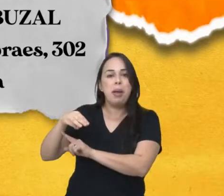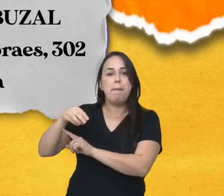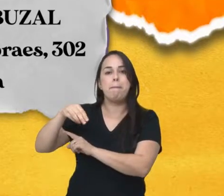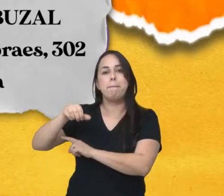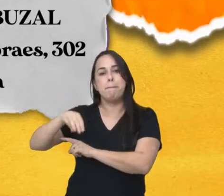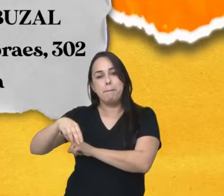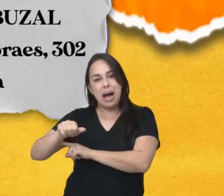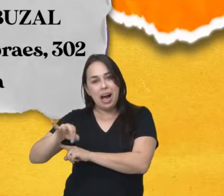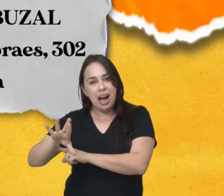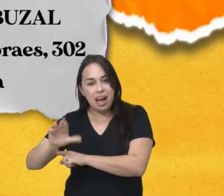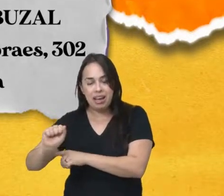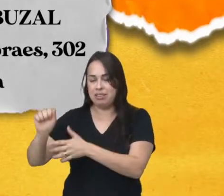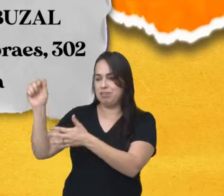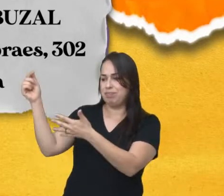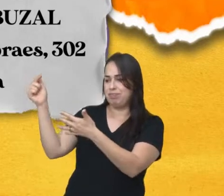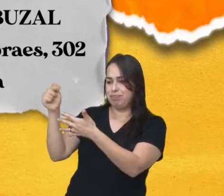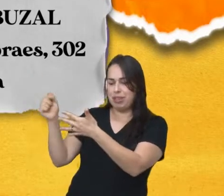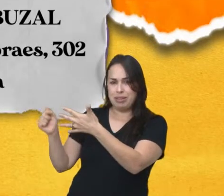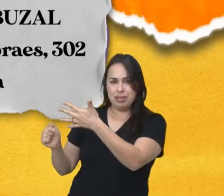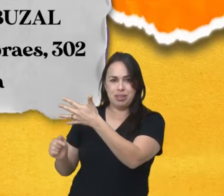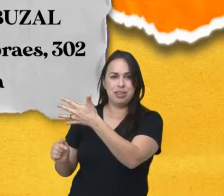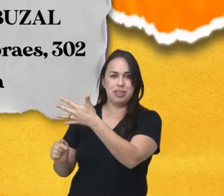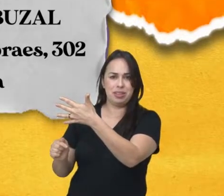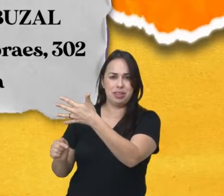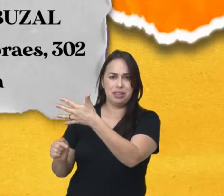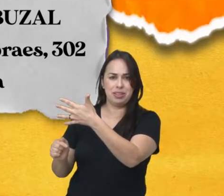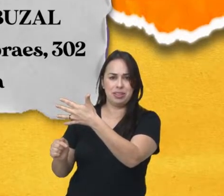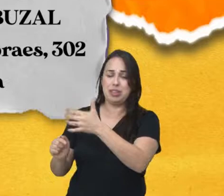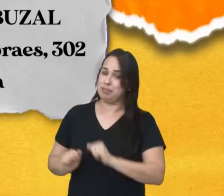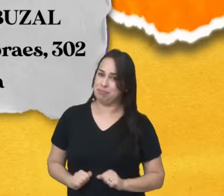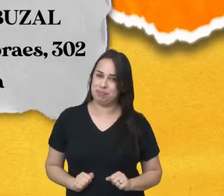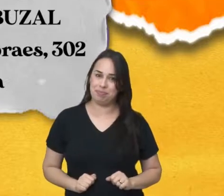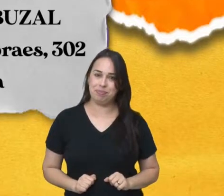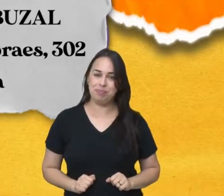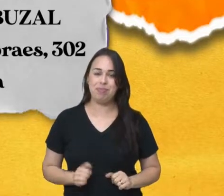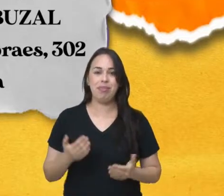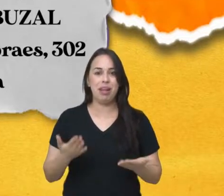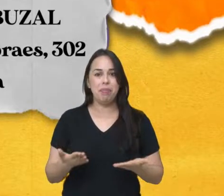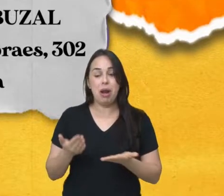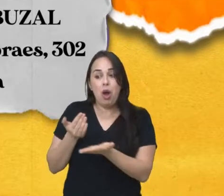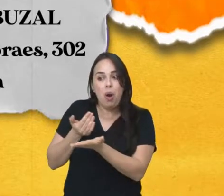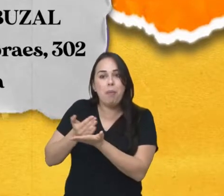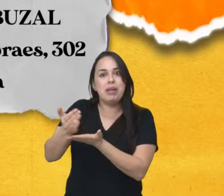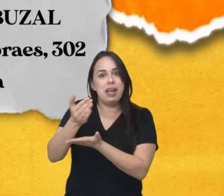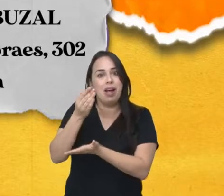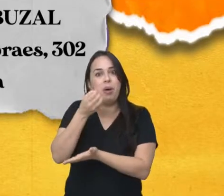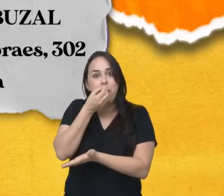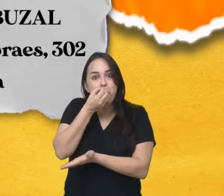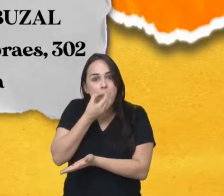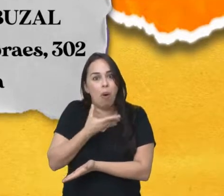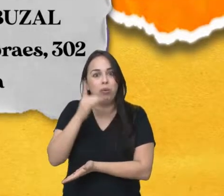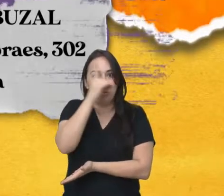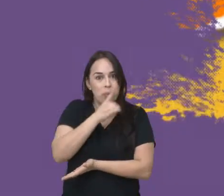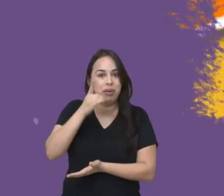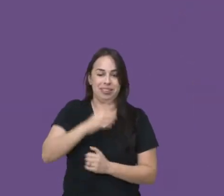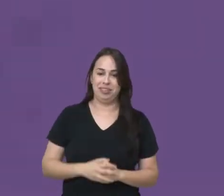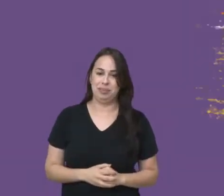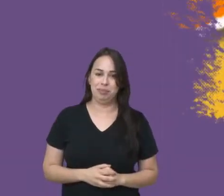Jorge Ben, Wilson Simonal, Ed Mota, dentre outros. É para começar bem o domingo, não